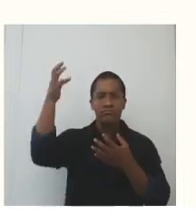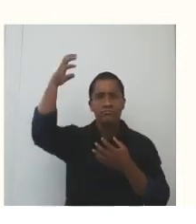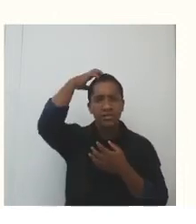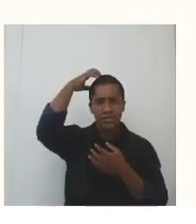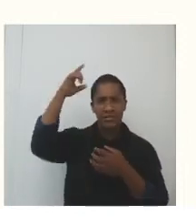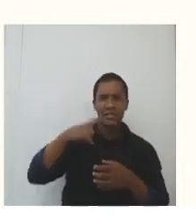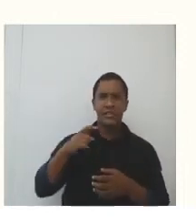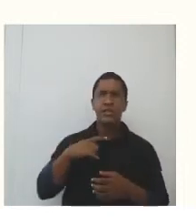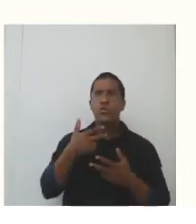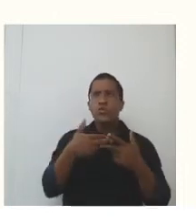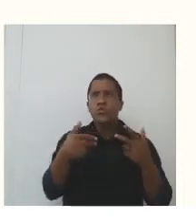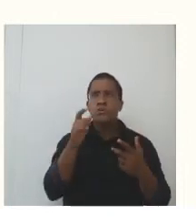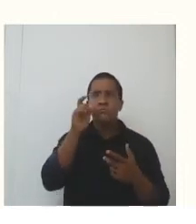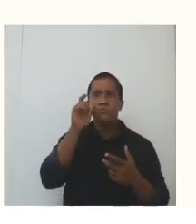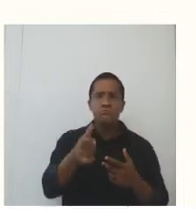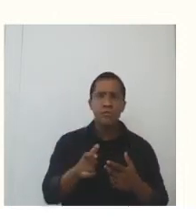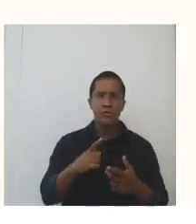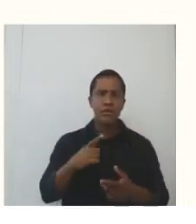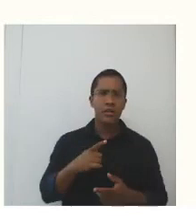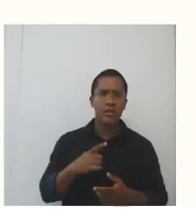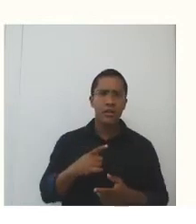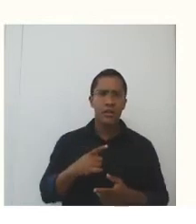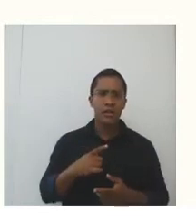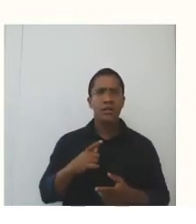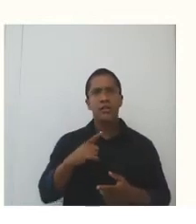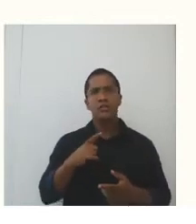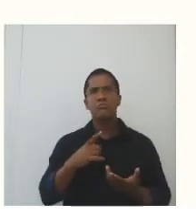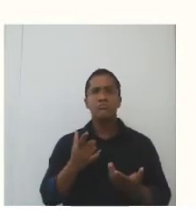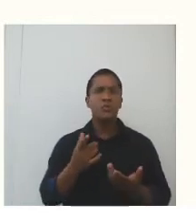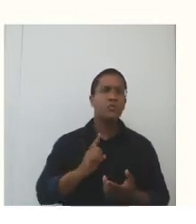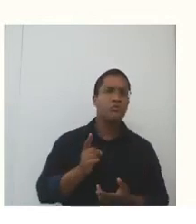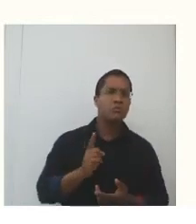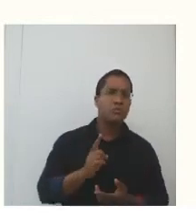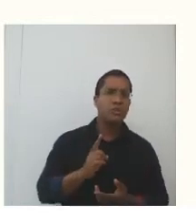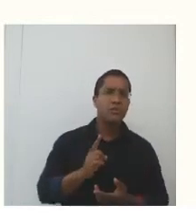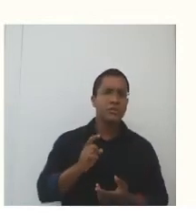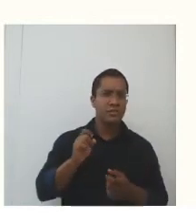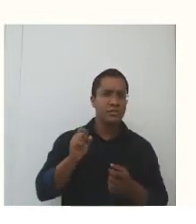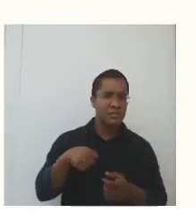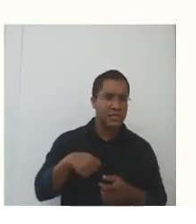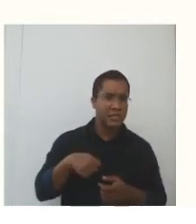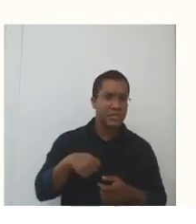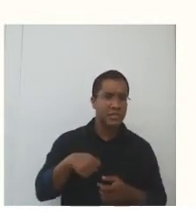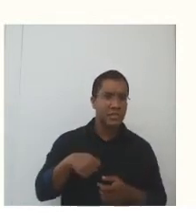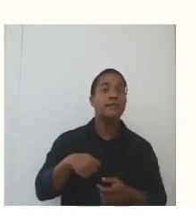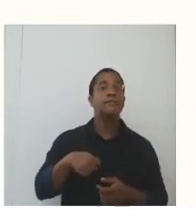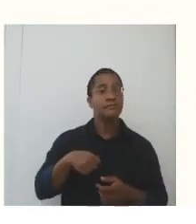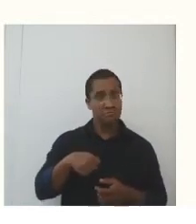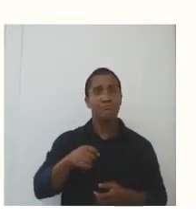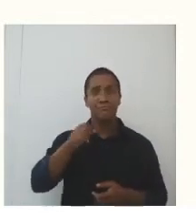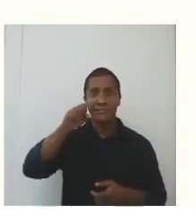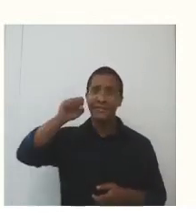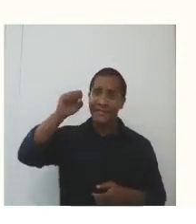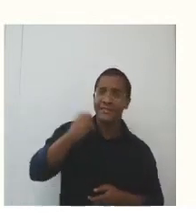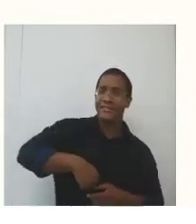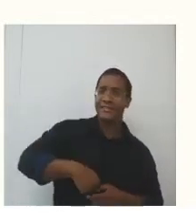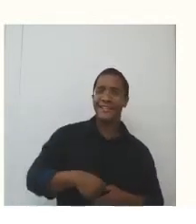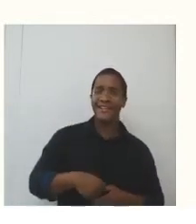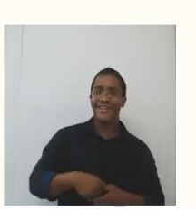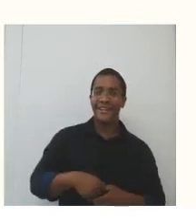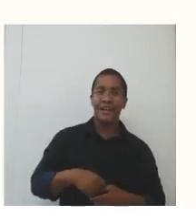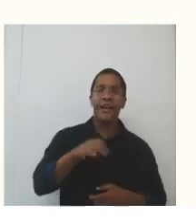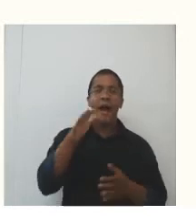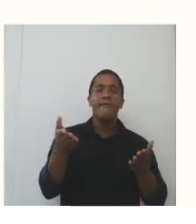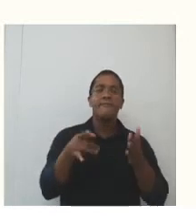super interessante para cá? Instalou alguma coisa super interessante? De verdade? Sim, gente. Então vamos analisar o